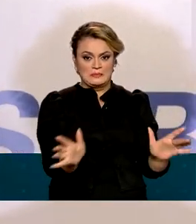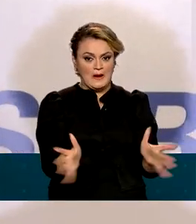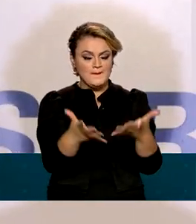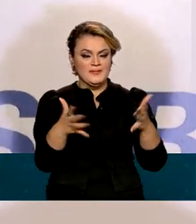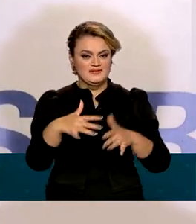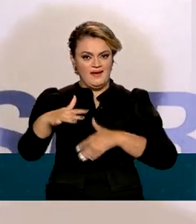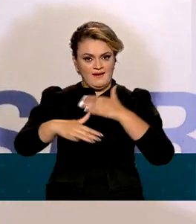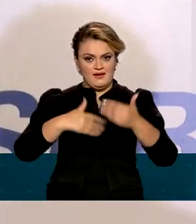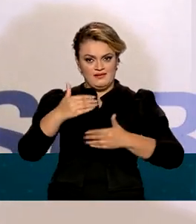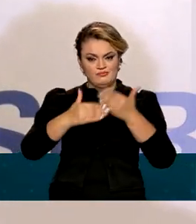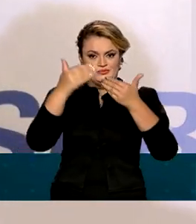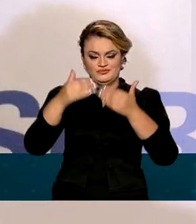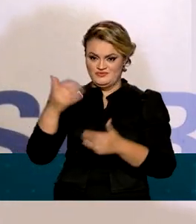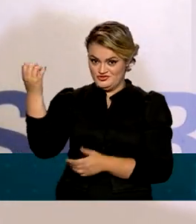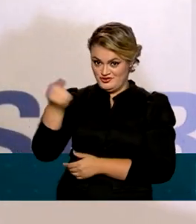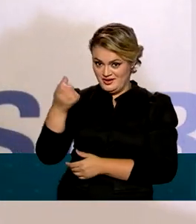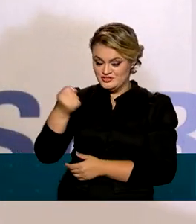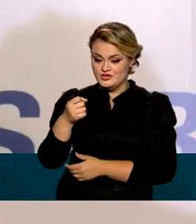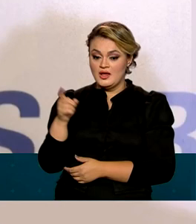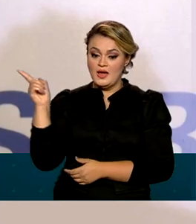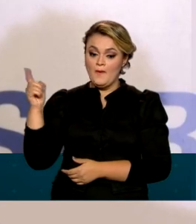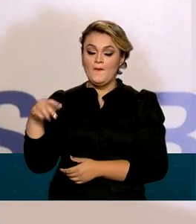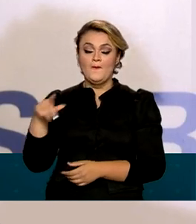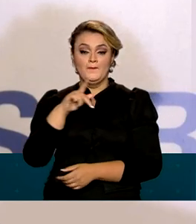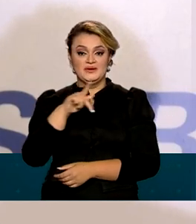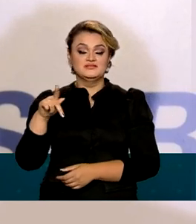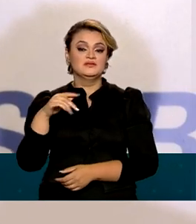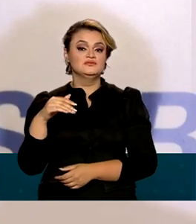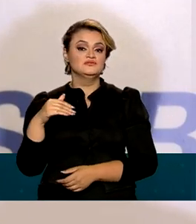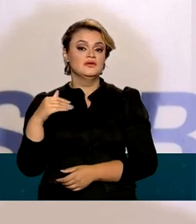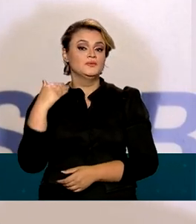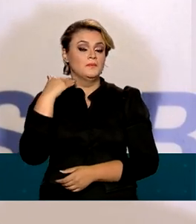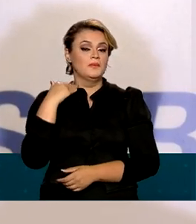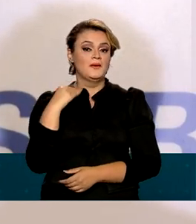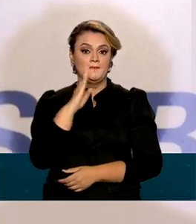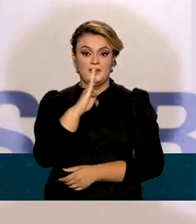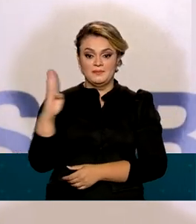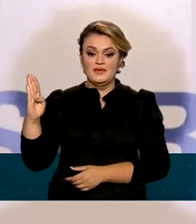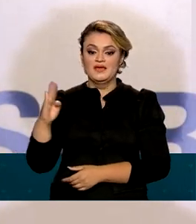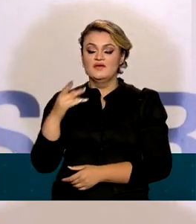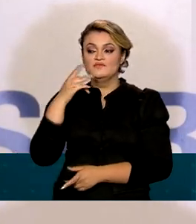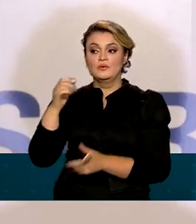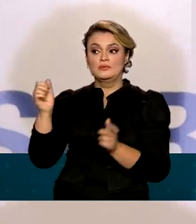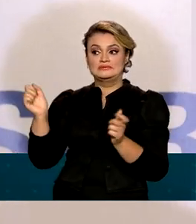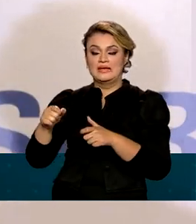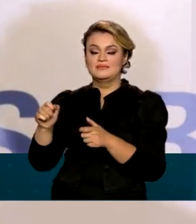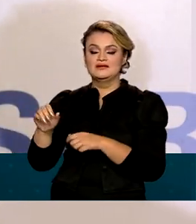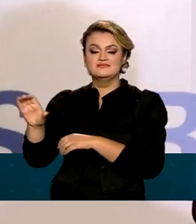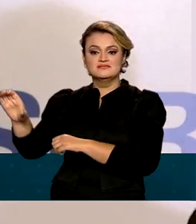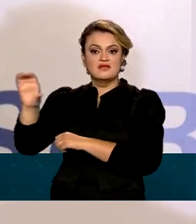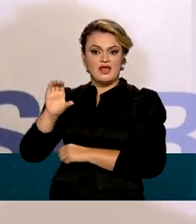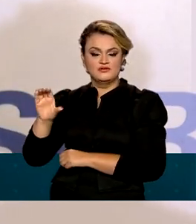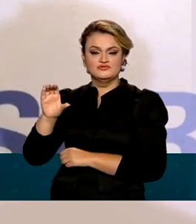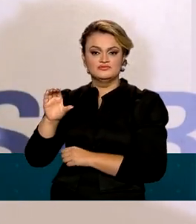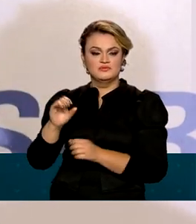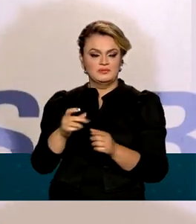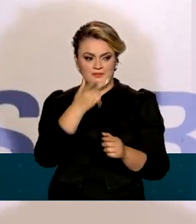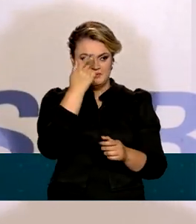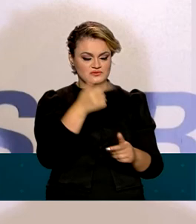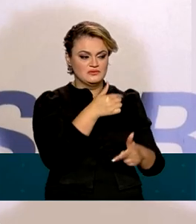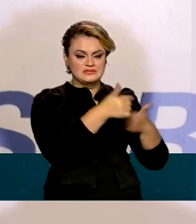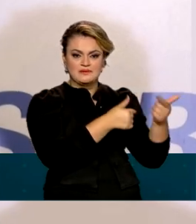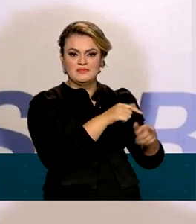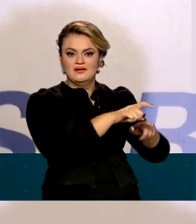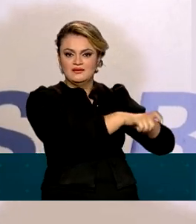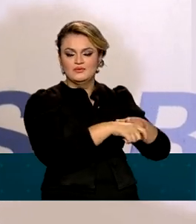o setor, o presidente do Banco do Brasil destacou a disponibilidade de mais créditos para os produtores. Isso